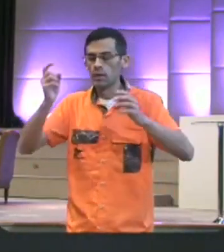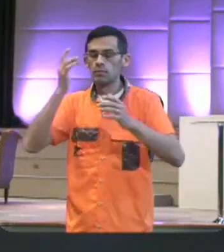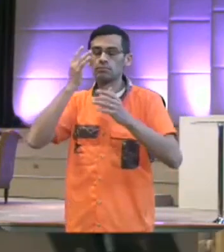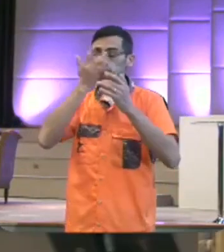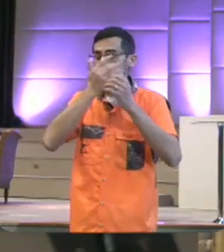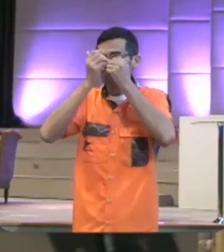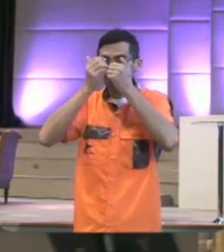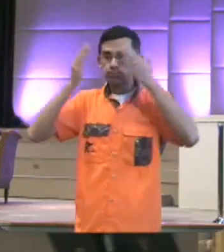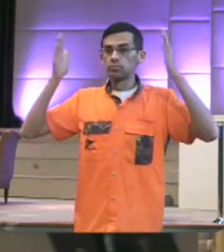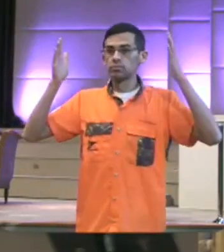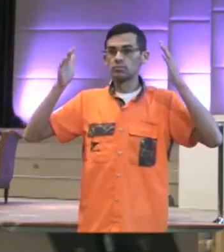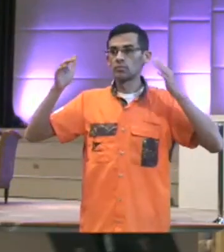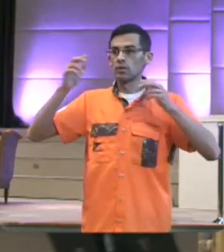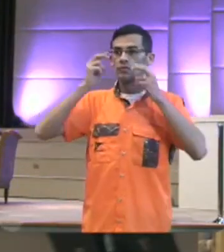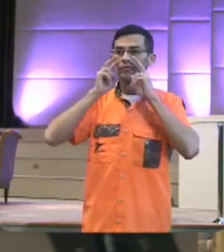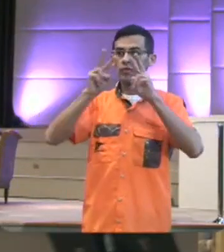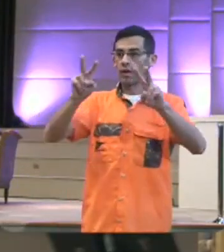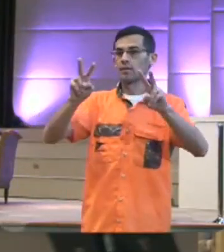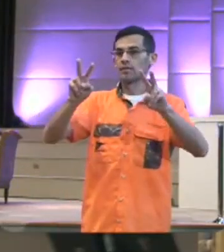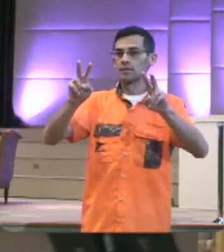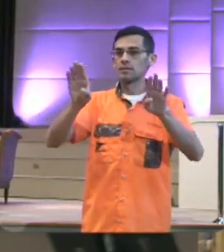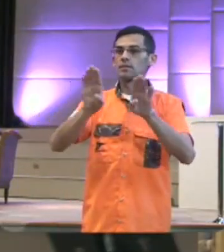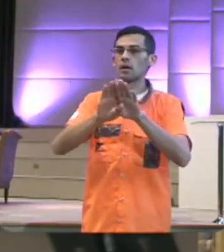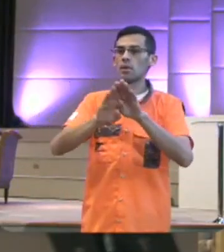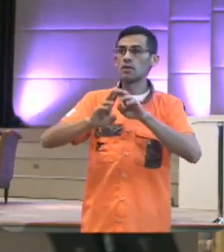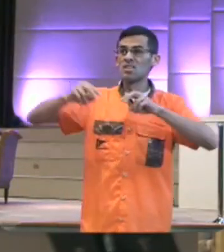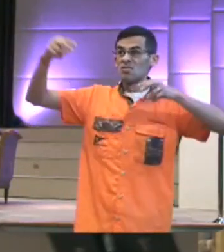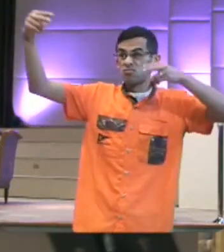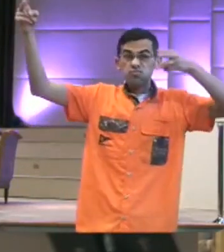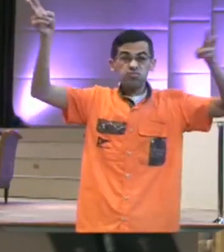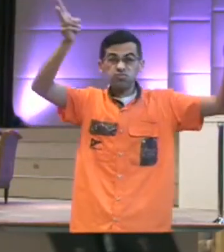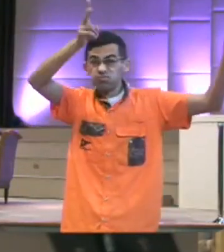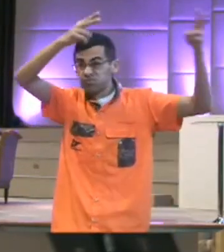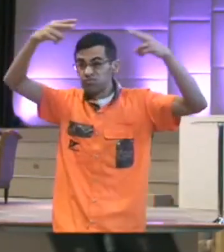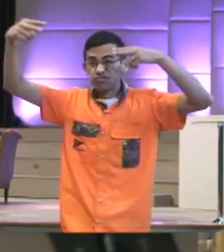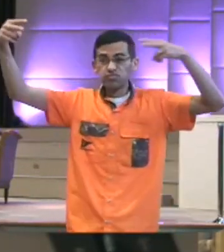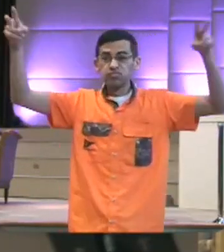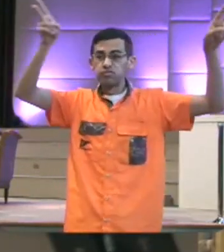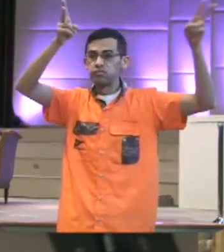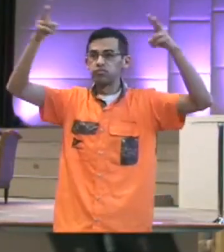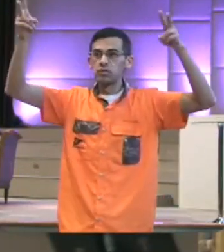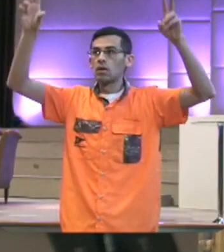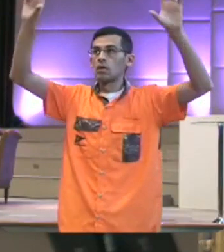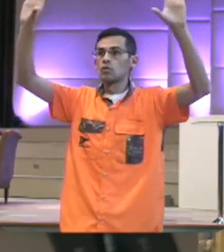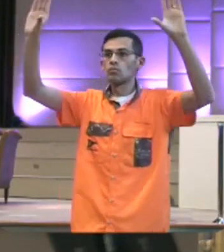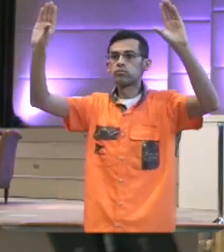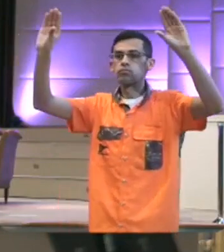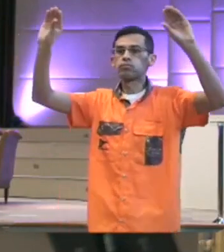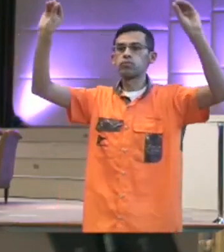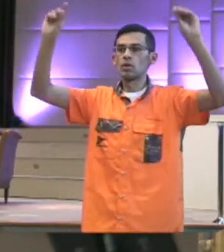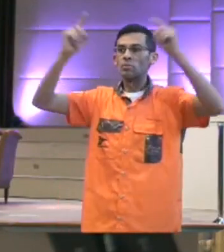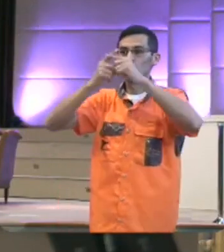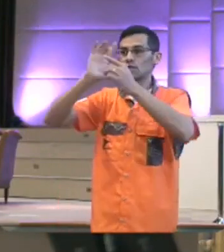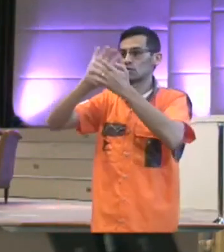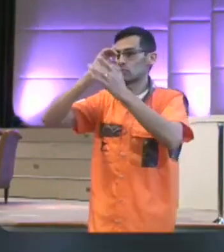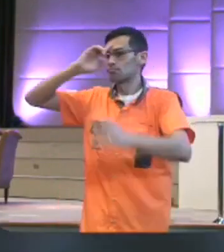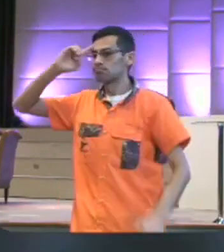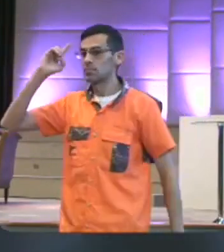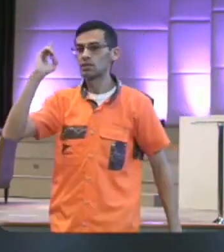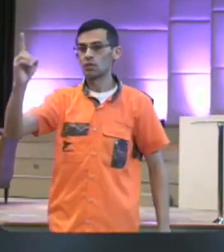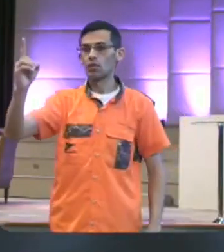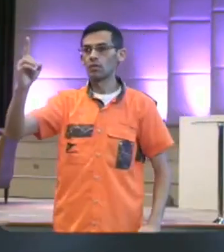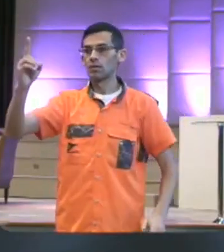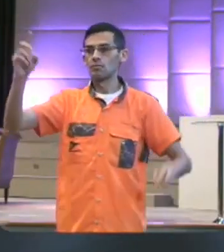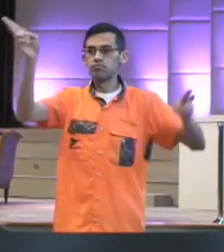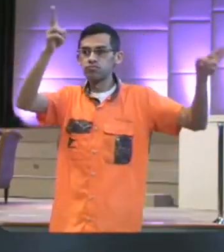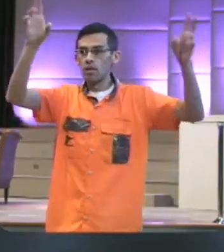nascença verem. Eles viram tempestades no mar serem serenadas pela ordem